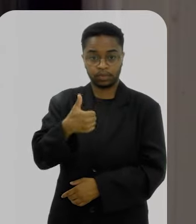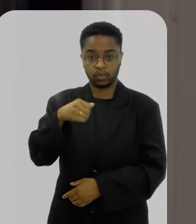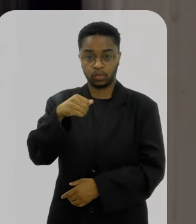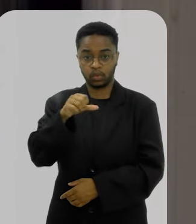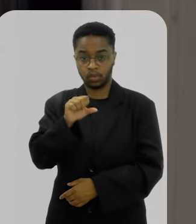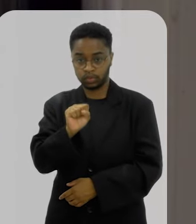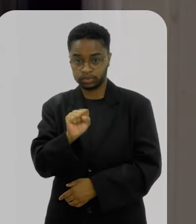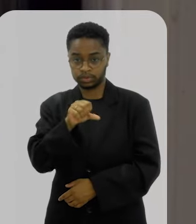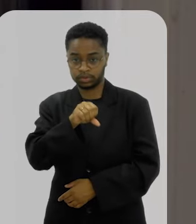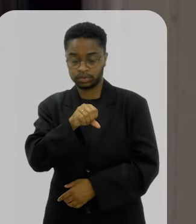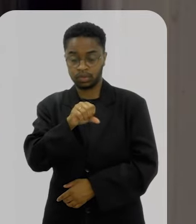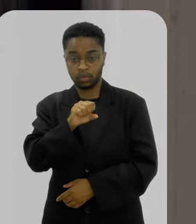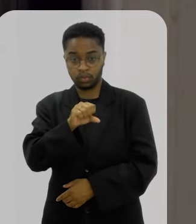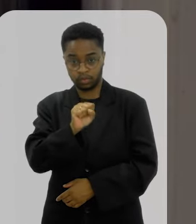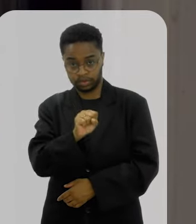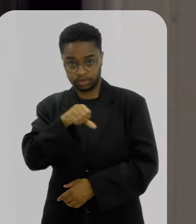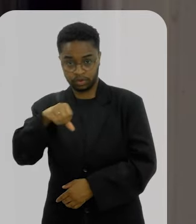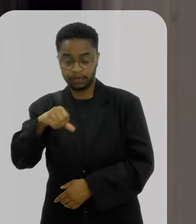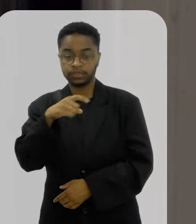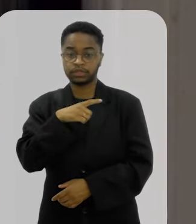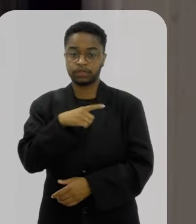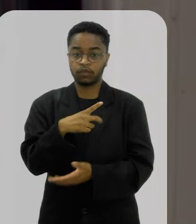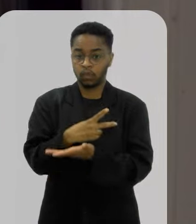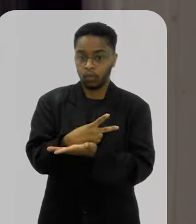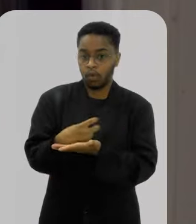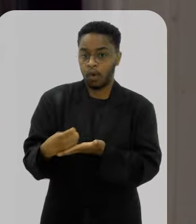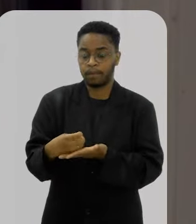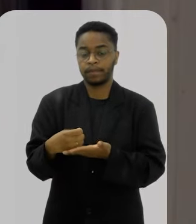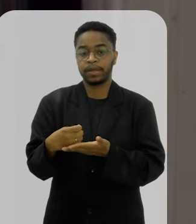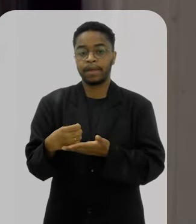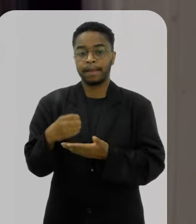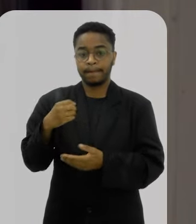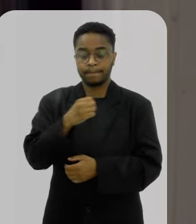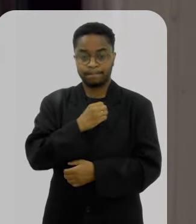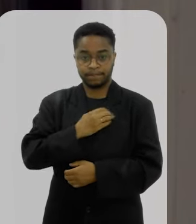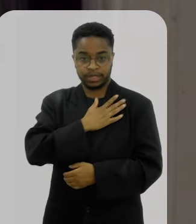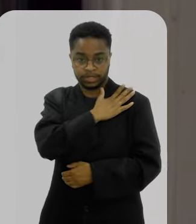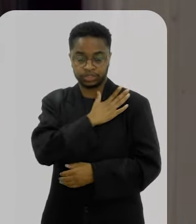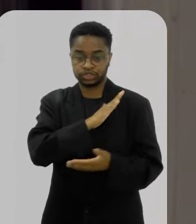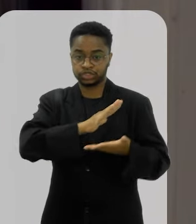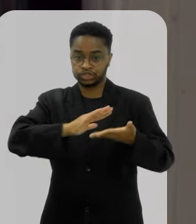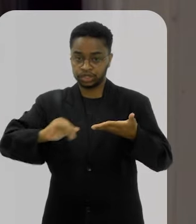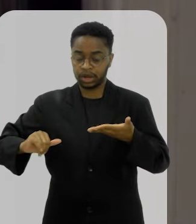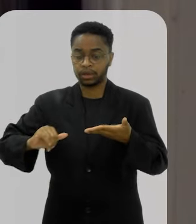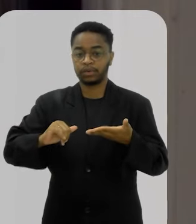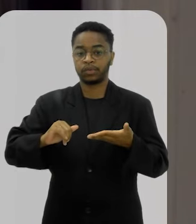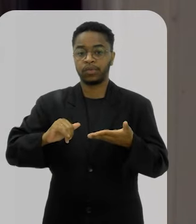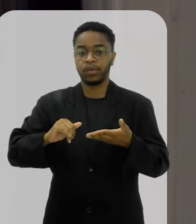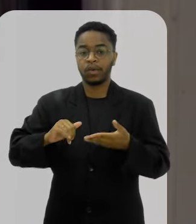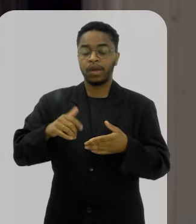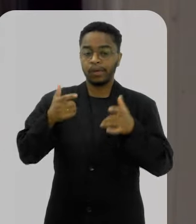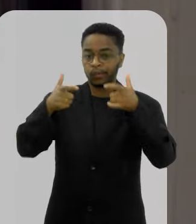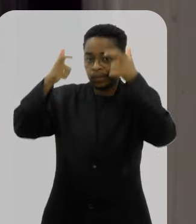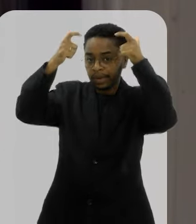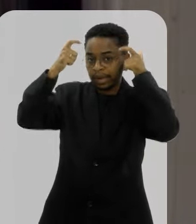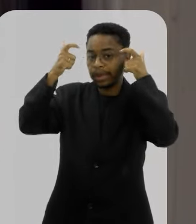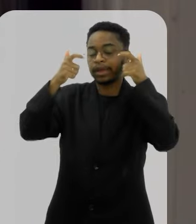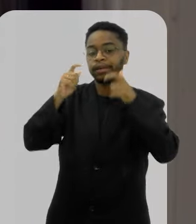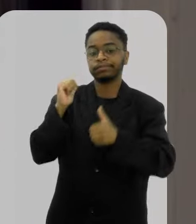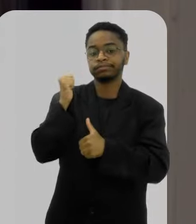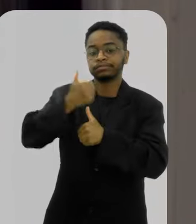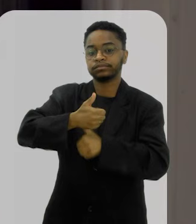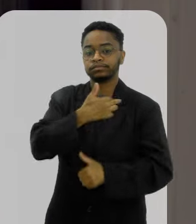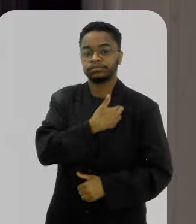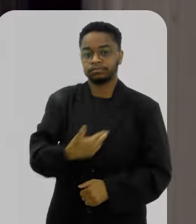de novembro, houve um golpe feito por militares que destituíram a monarquia e instauraram a República com